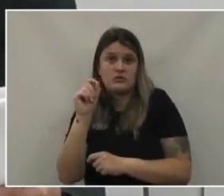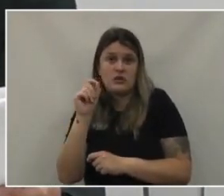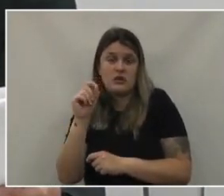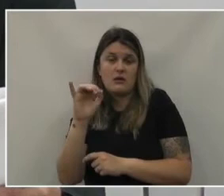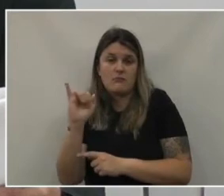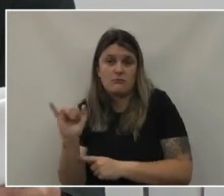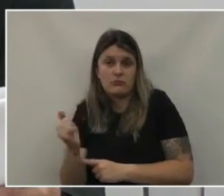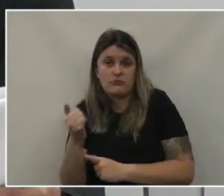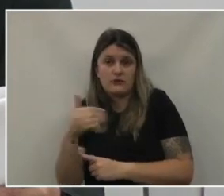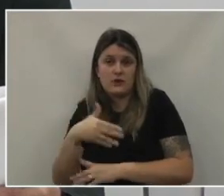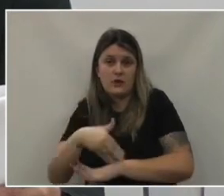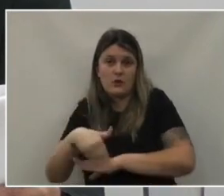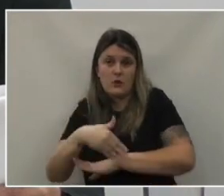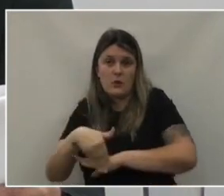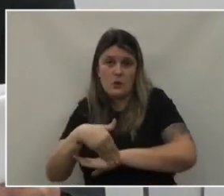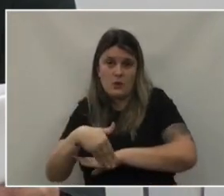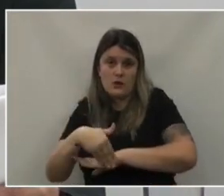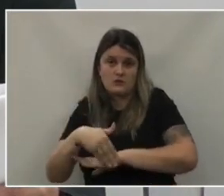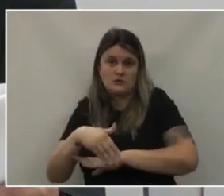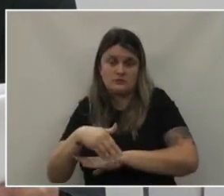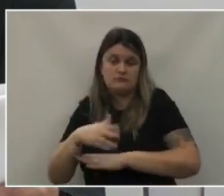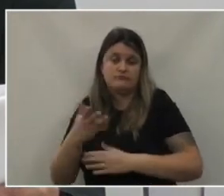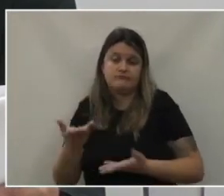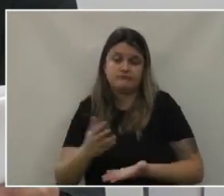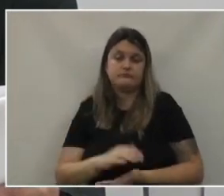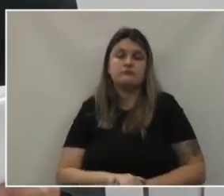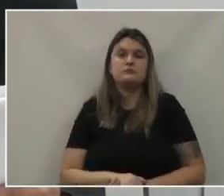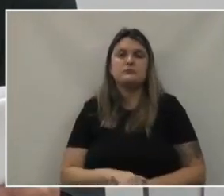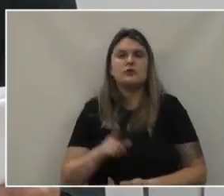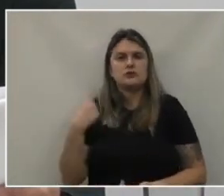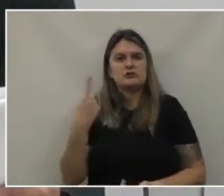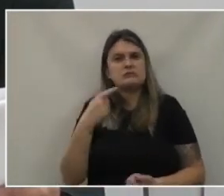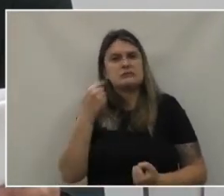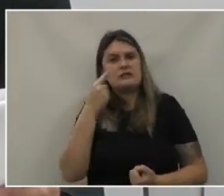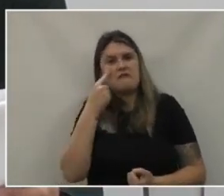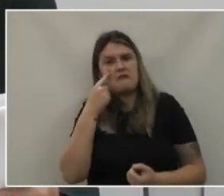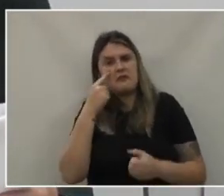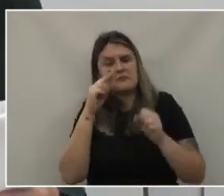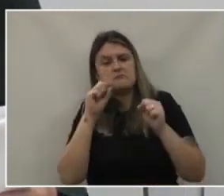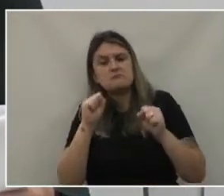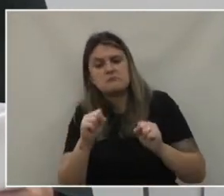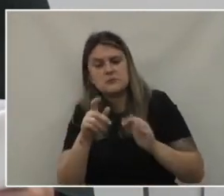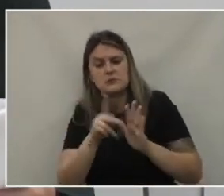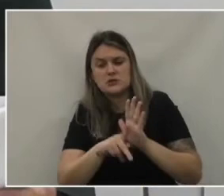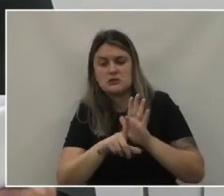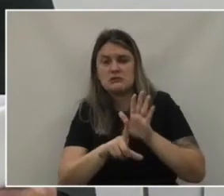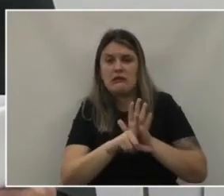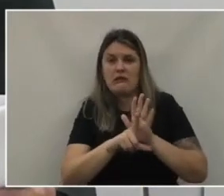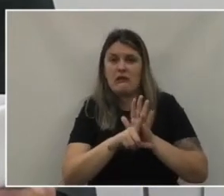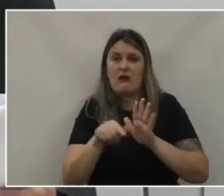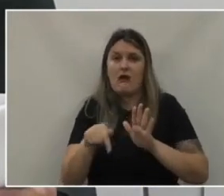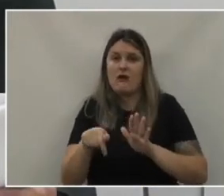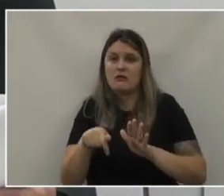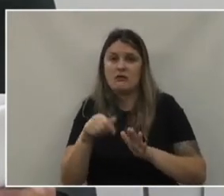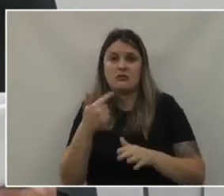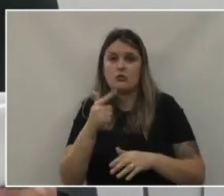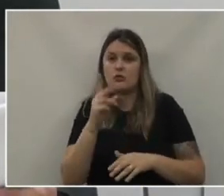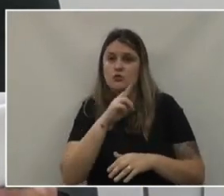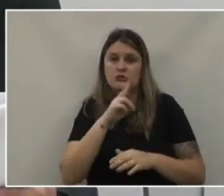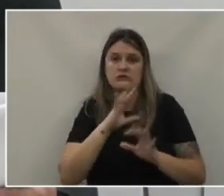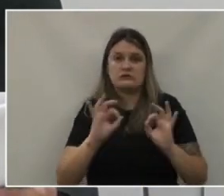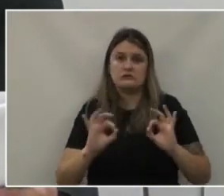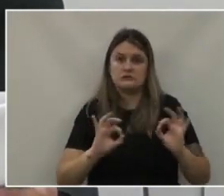trafega, que realmente é a rua lateral do Instituto Federal. Então, realmente tem que ser visto, o projeto está aqui, não foi mandado em regime de